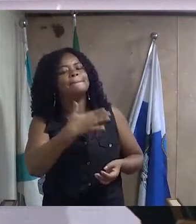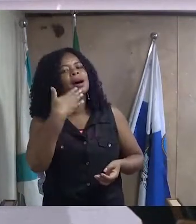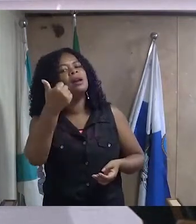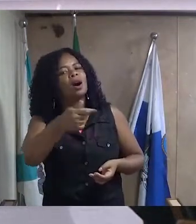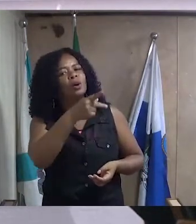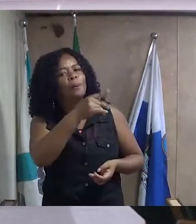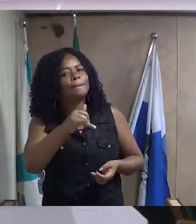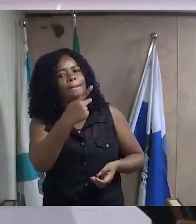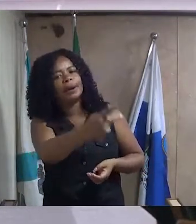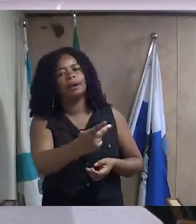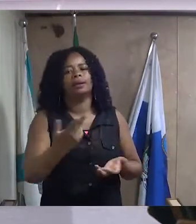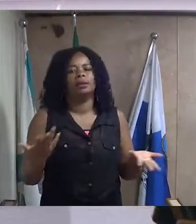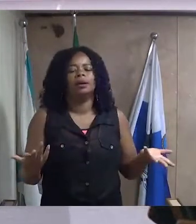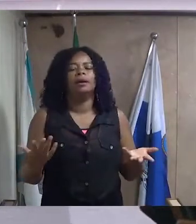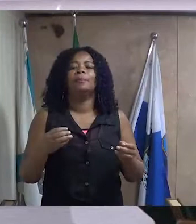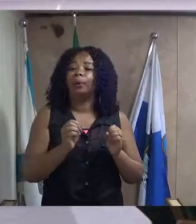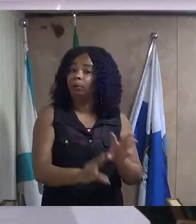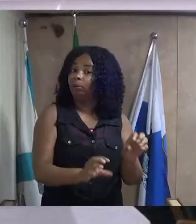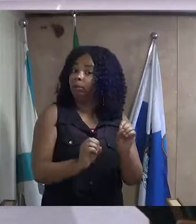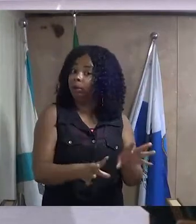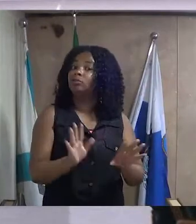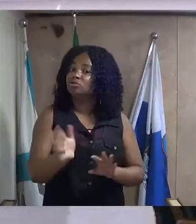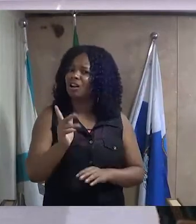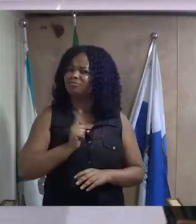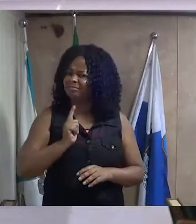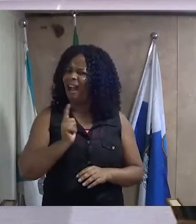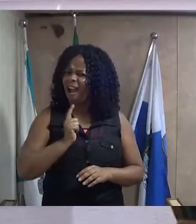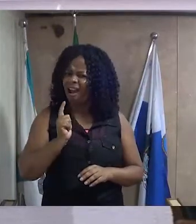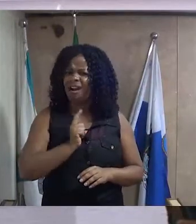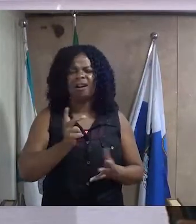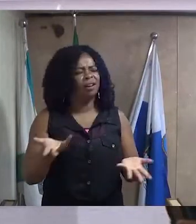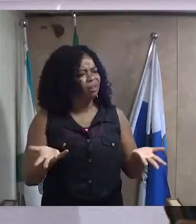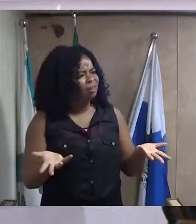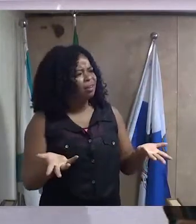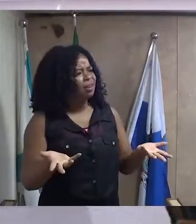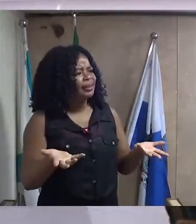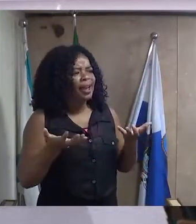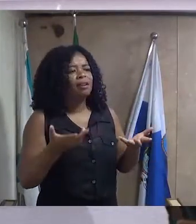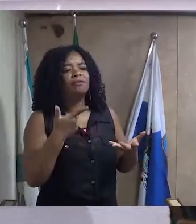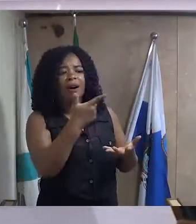ensinamentos você já tem. Queria dizer que